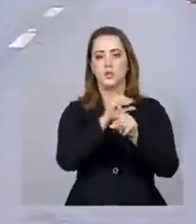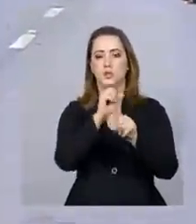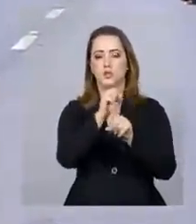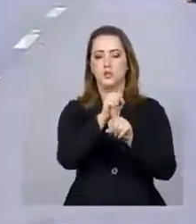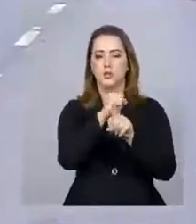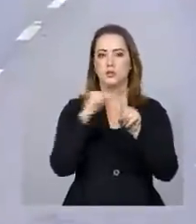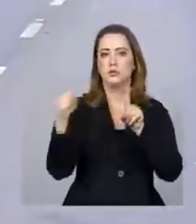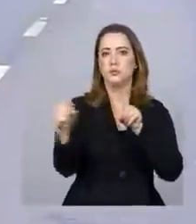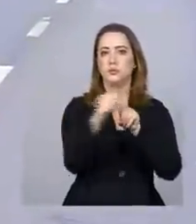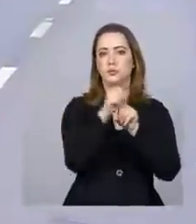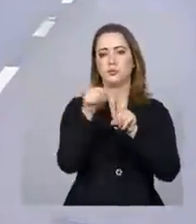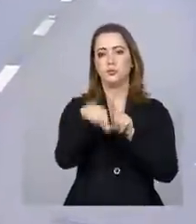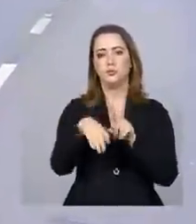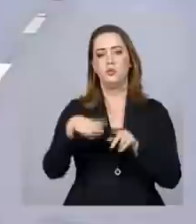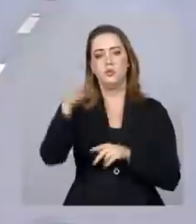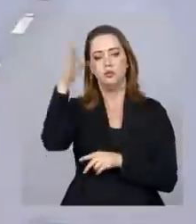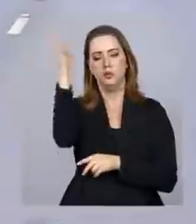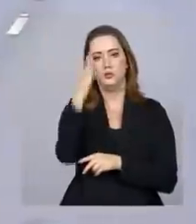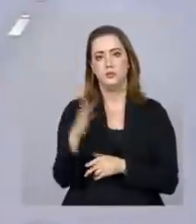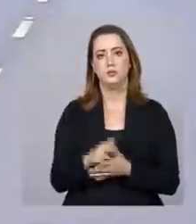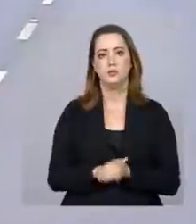tradições equestres.